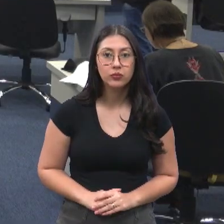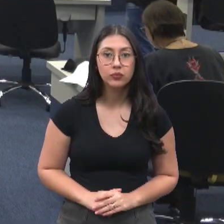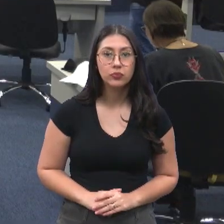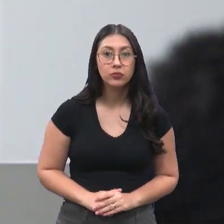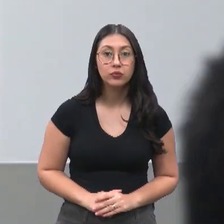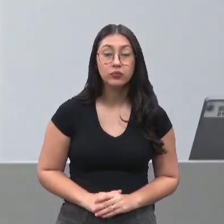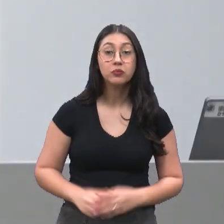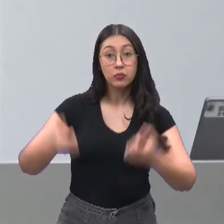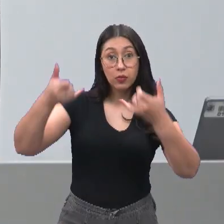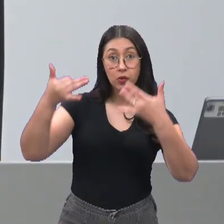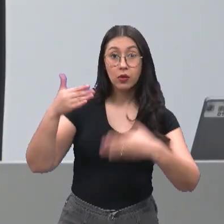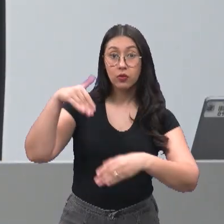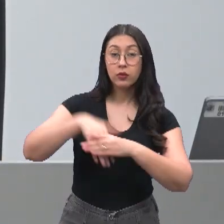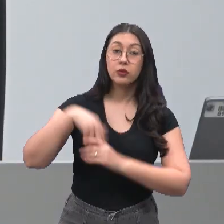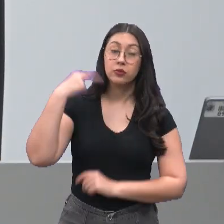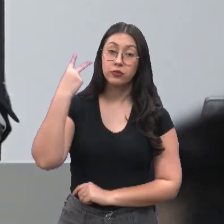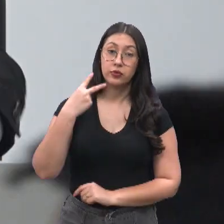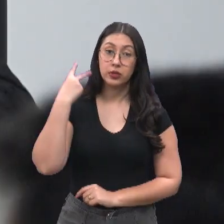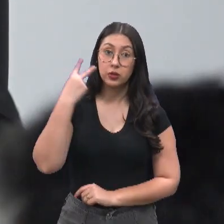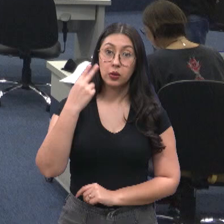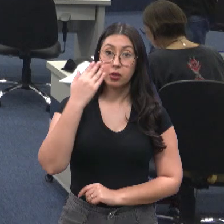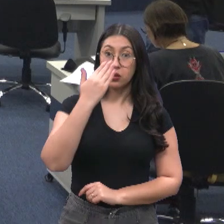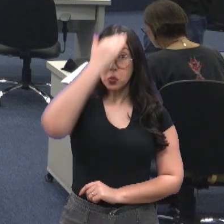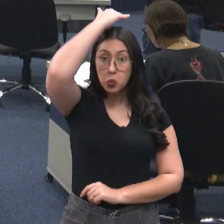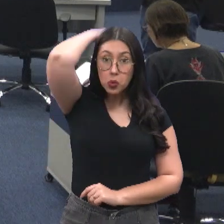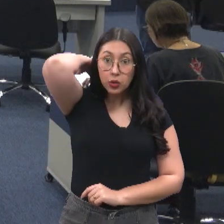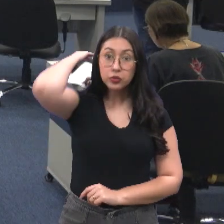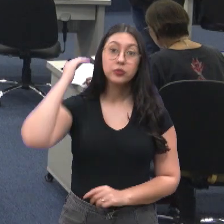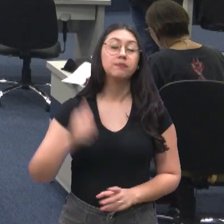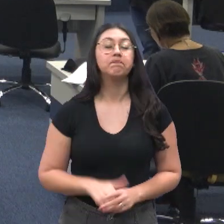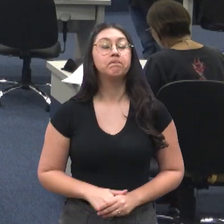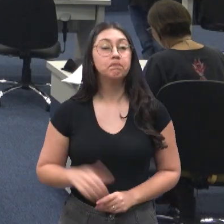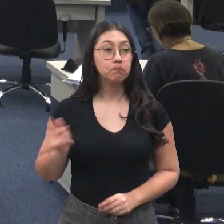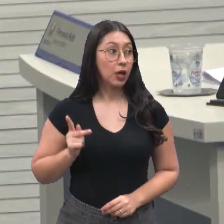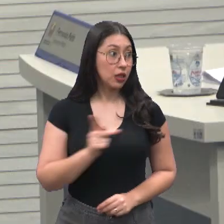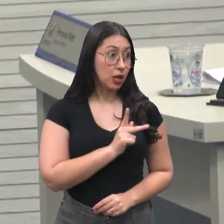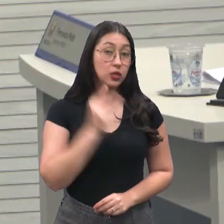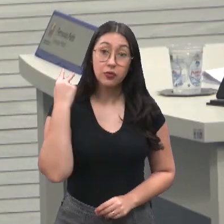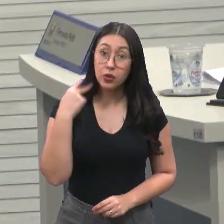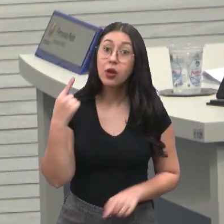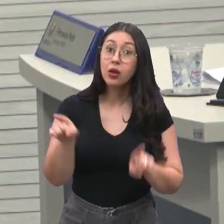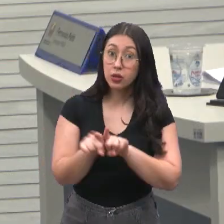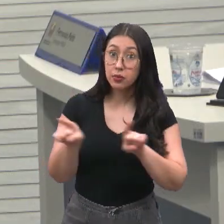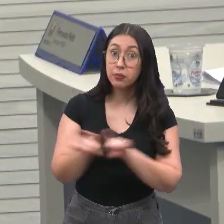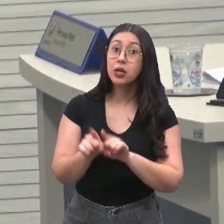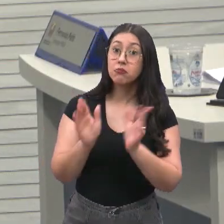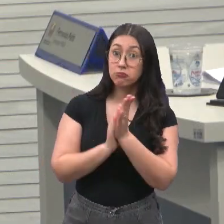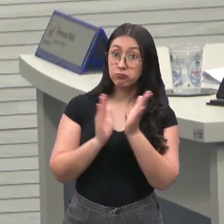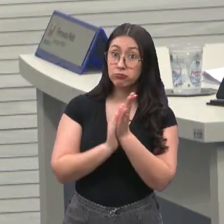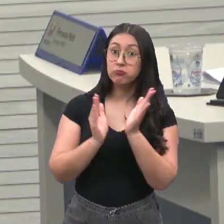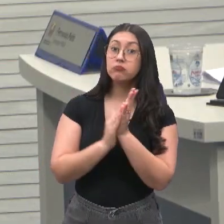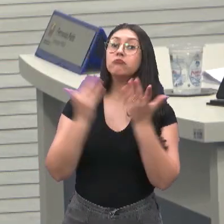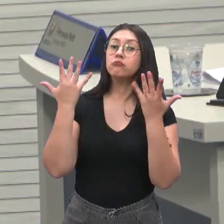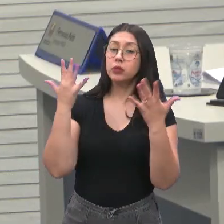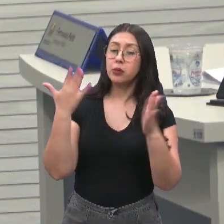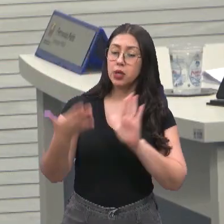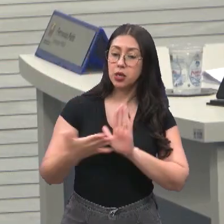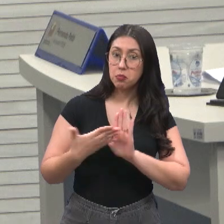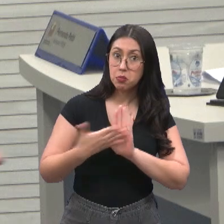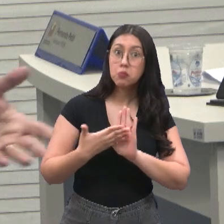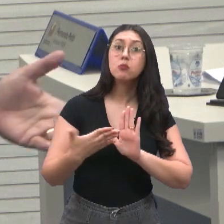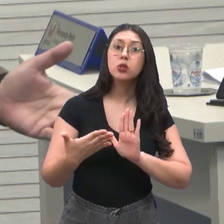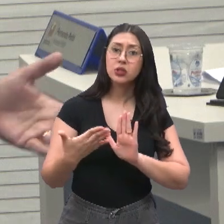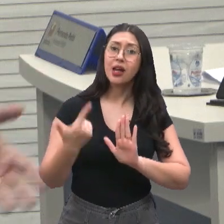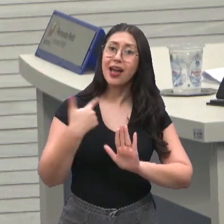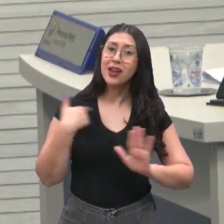Justificativo de votação, vereador Cláudio Apolinário. Senhor presidente, novos vereadores, também parabenizo o vereador Sérgio por essa propositura e me